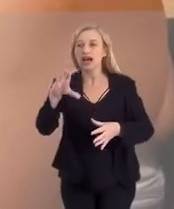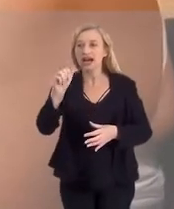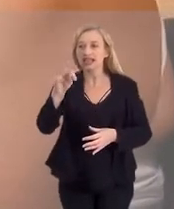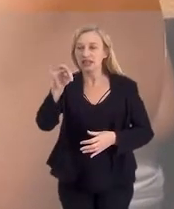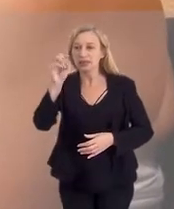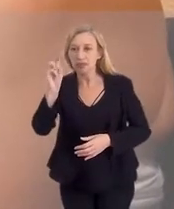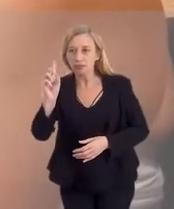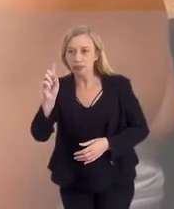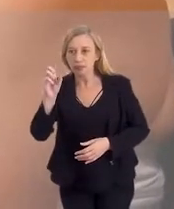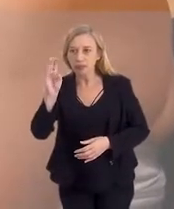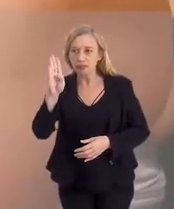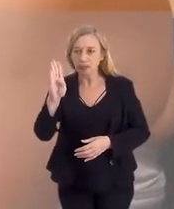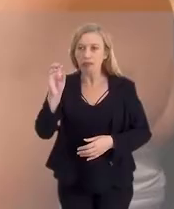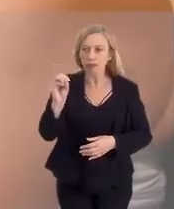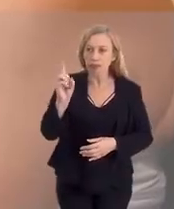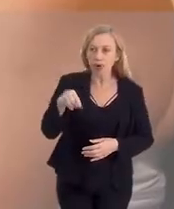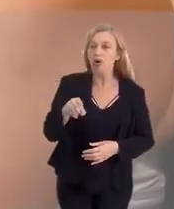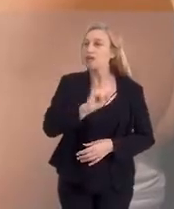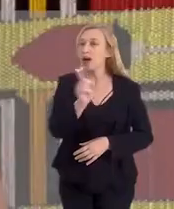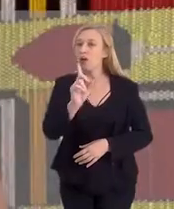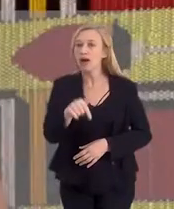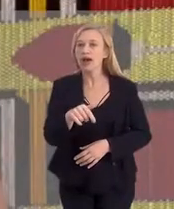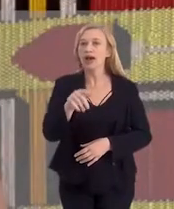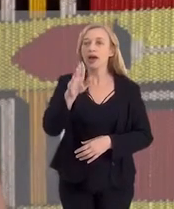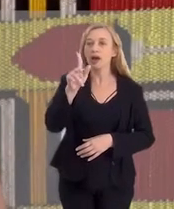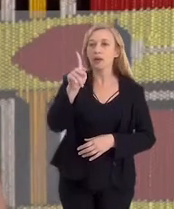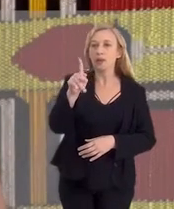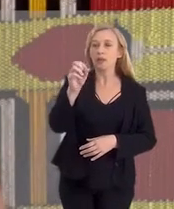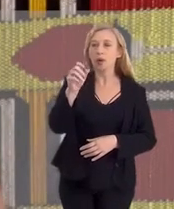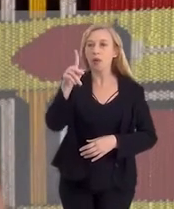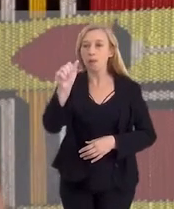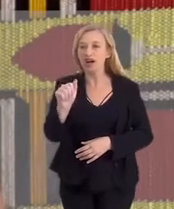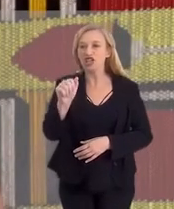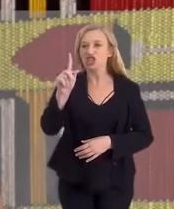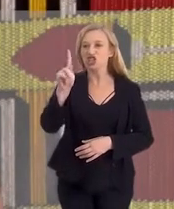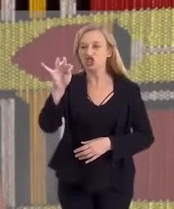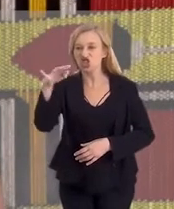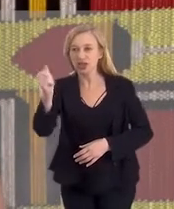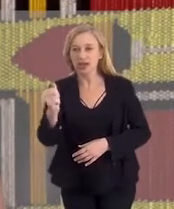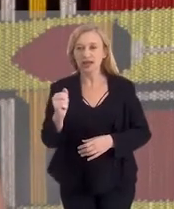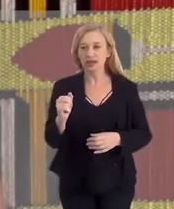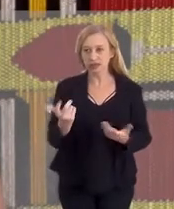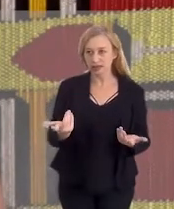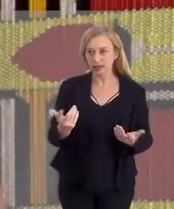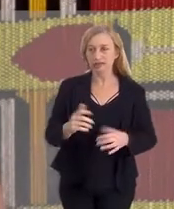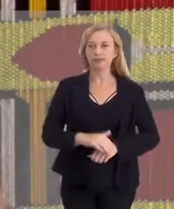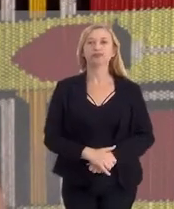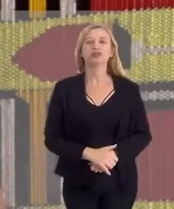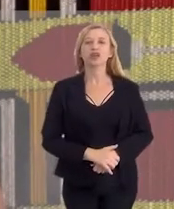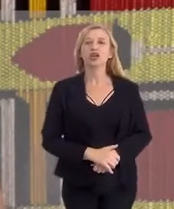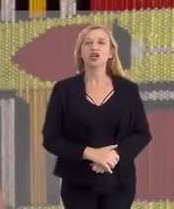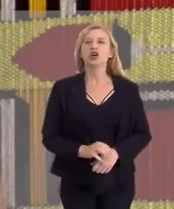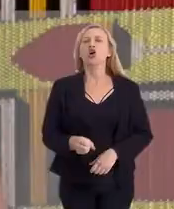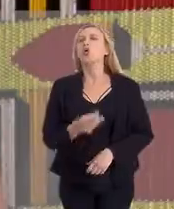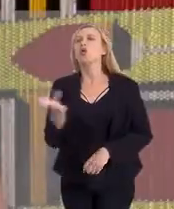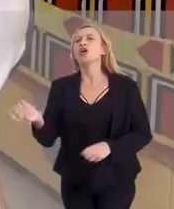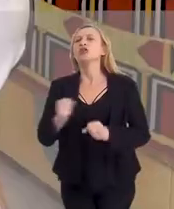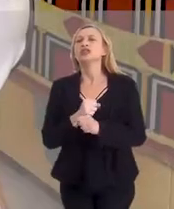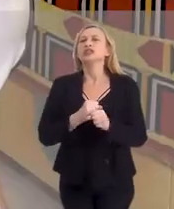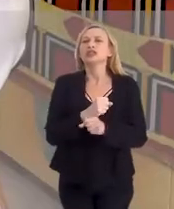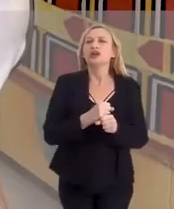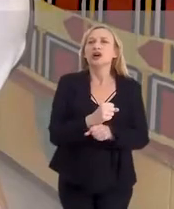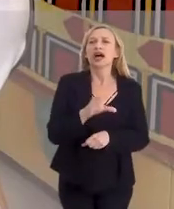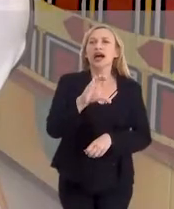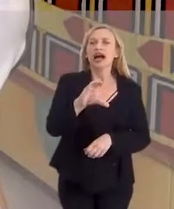pombagiras, são mestras. Então, tem uma diferença de como nós cultuamos os mestres e os orixás africanos.